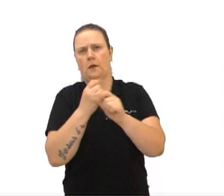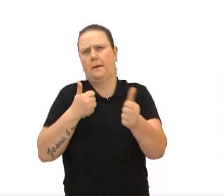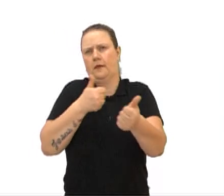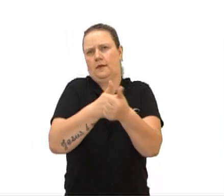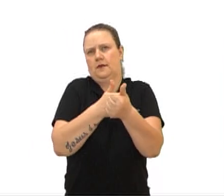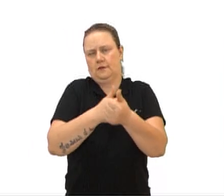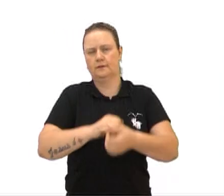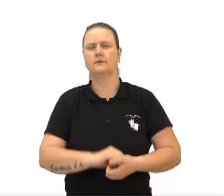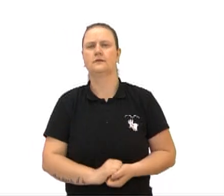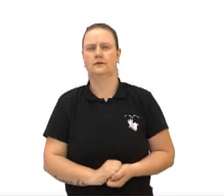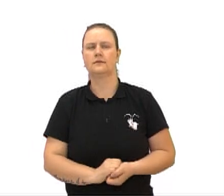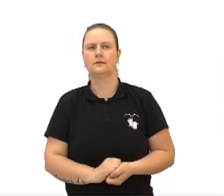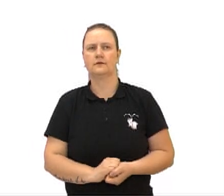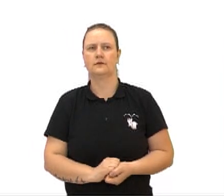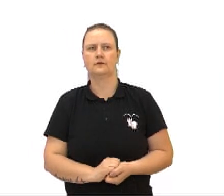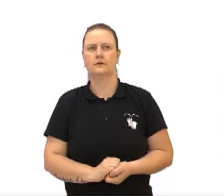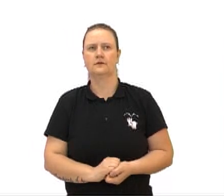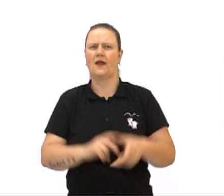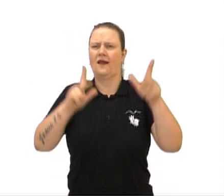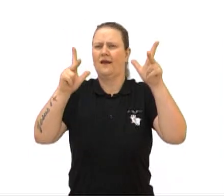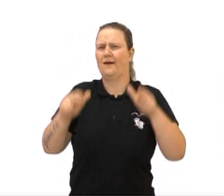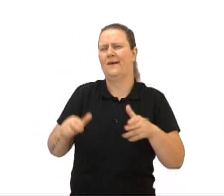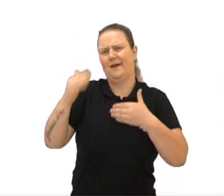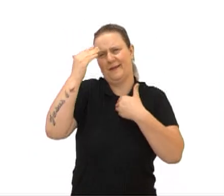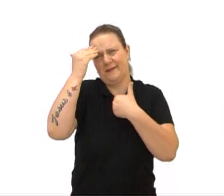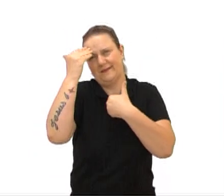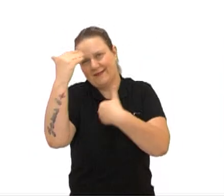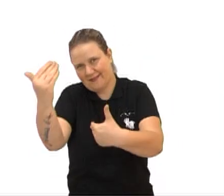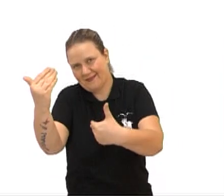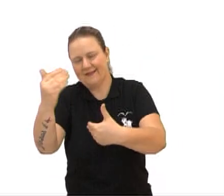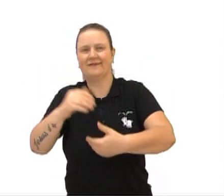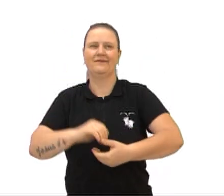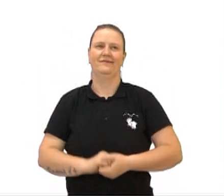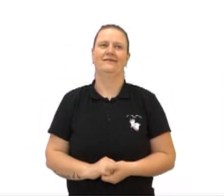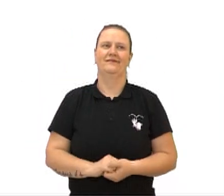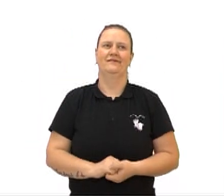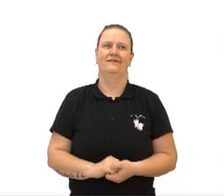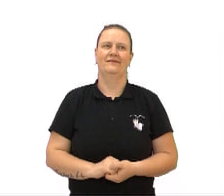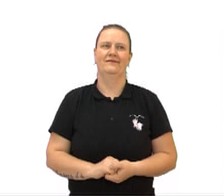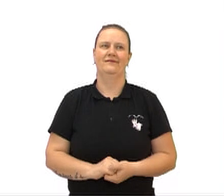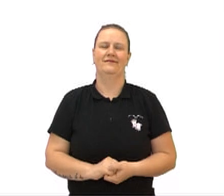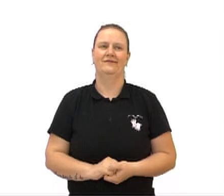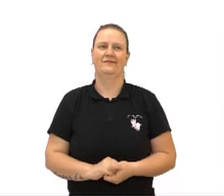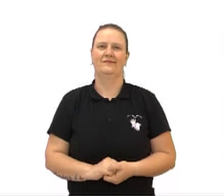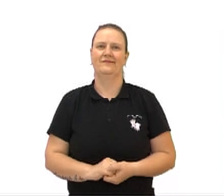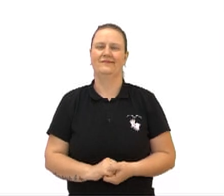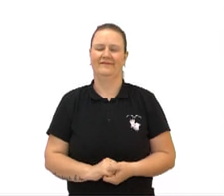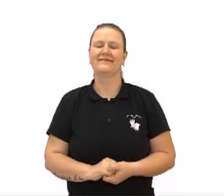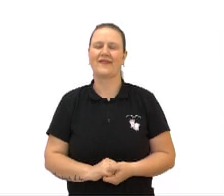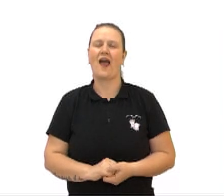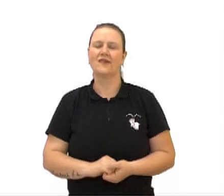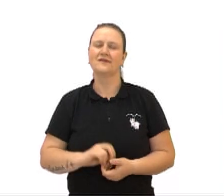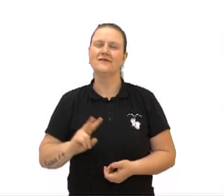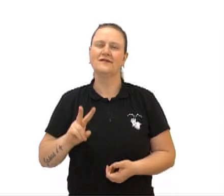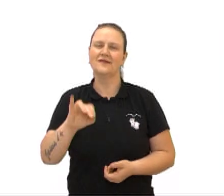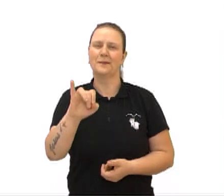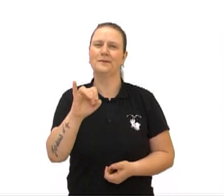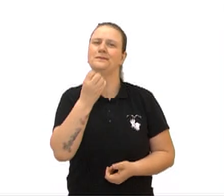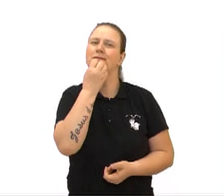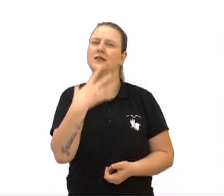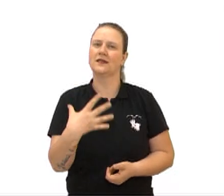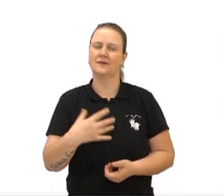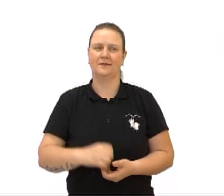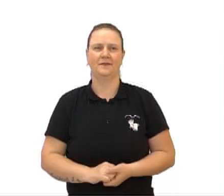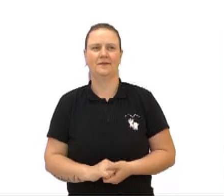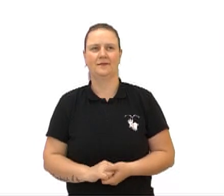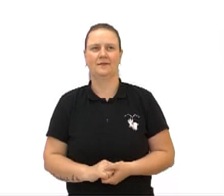vemos logo. Igualmente, gracias. Igualmente, obrigada. Que vaya bem. Que vá bem. E